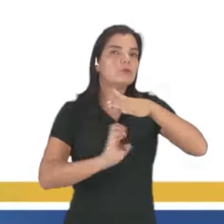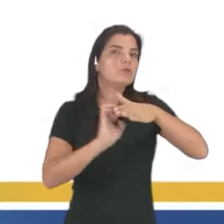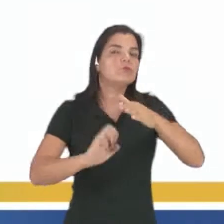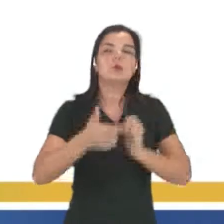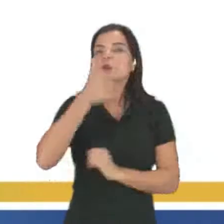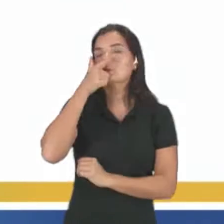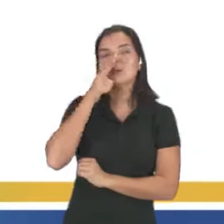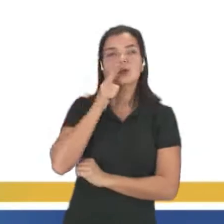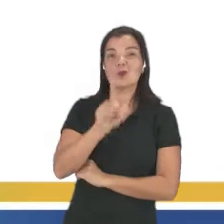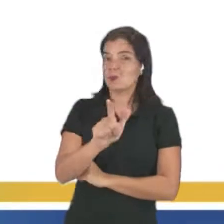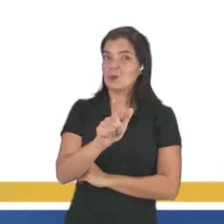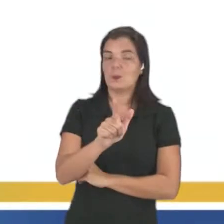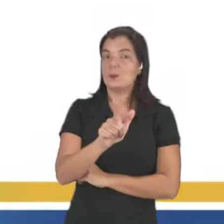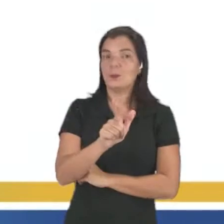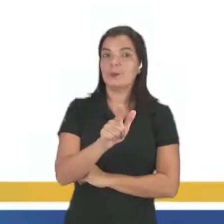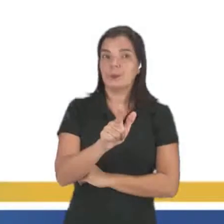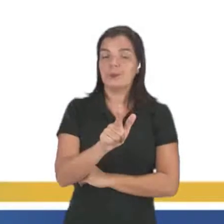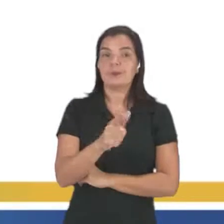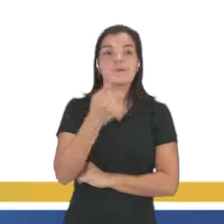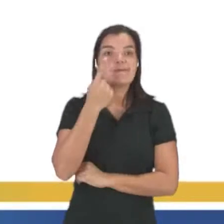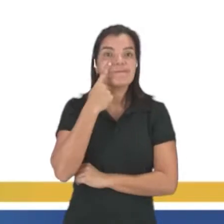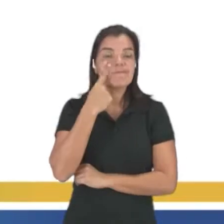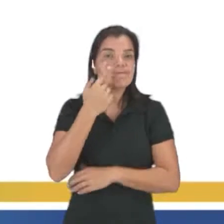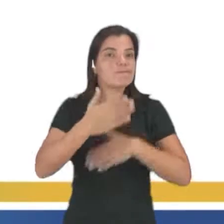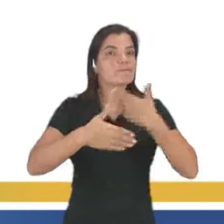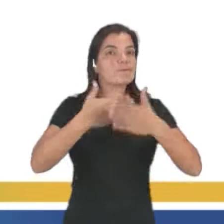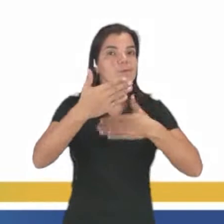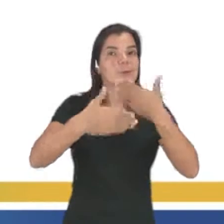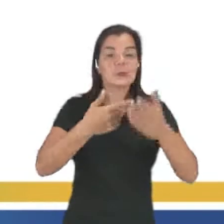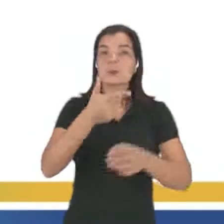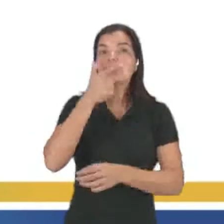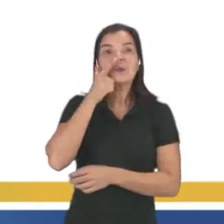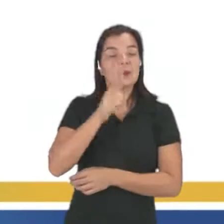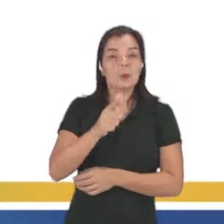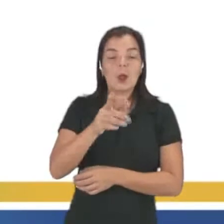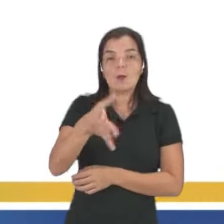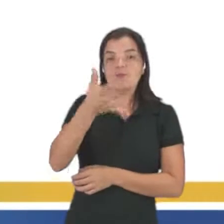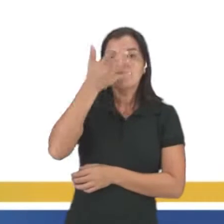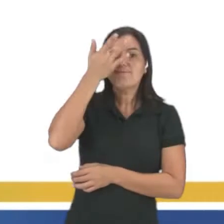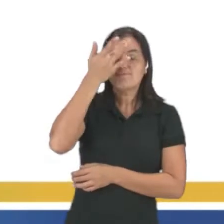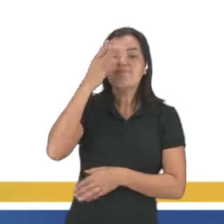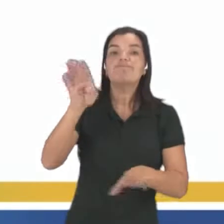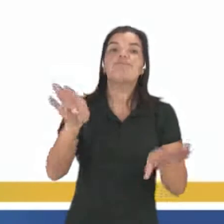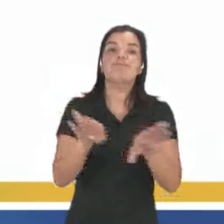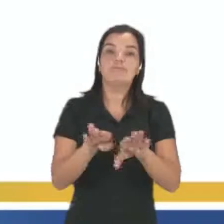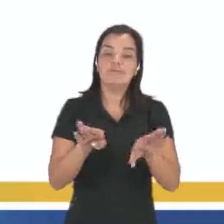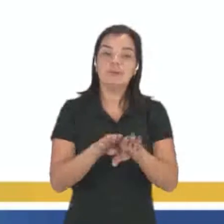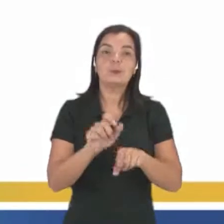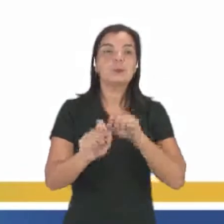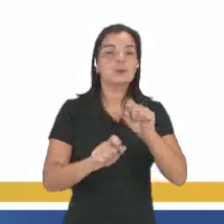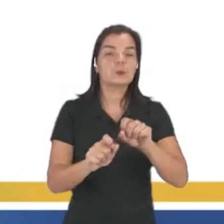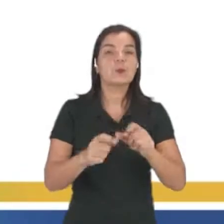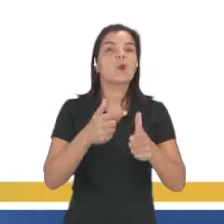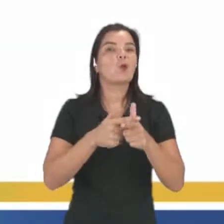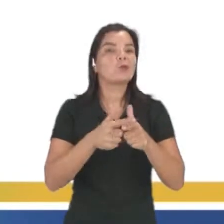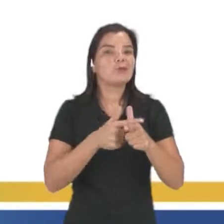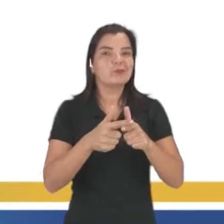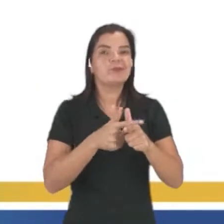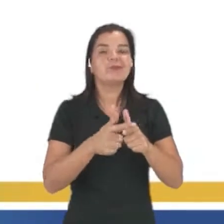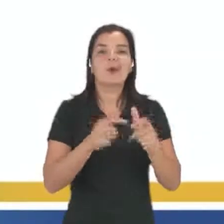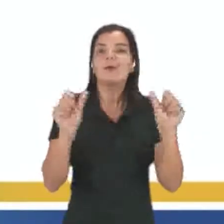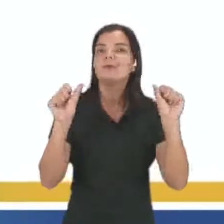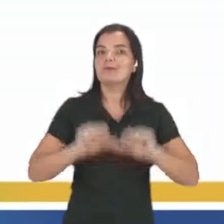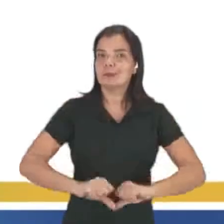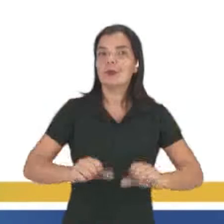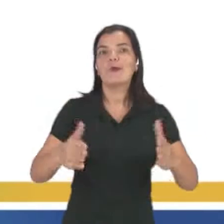não conseguem aderir a esse processo, não conseguem assimilar isso, a consequência é